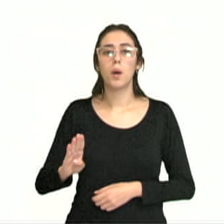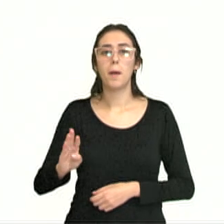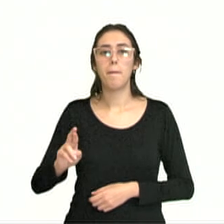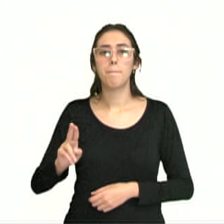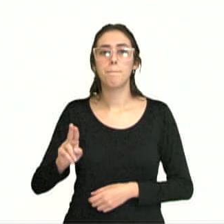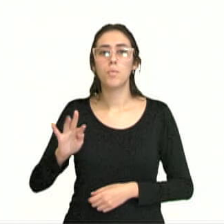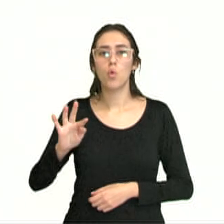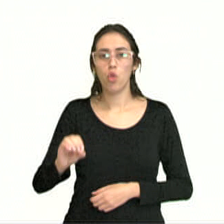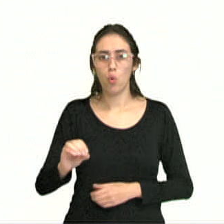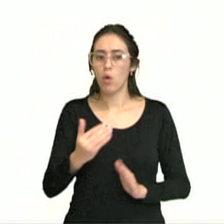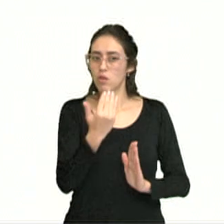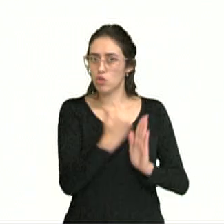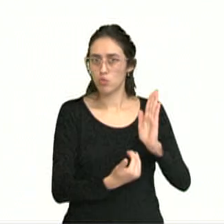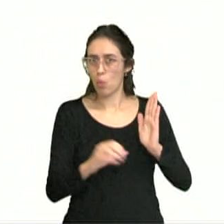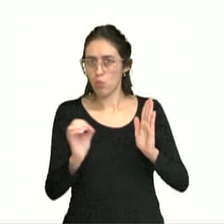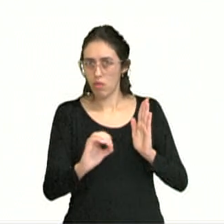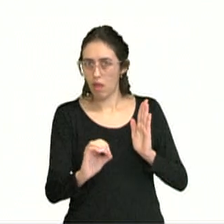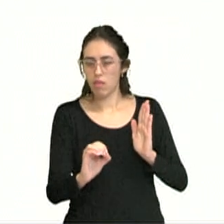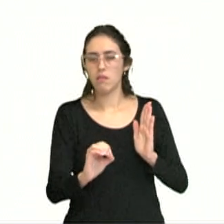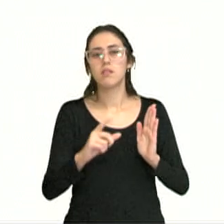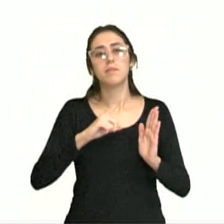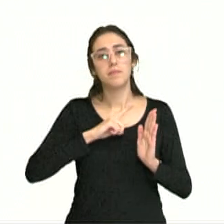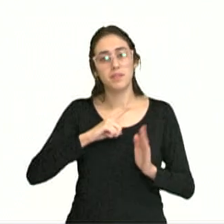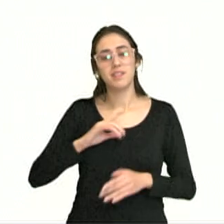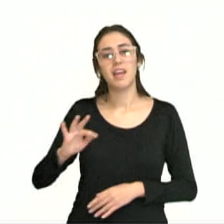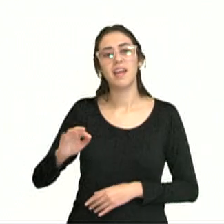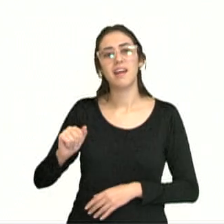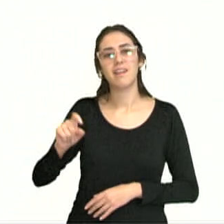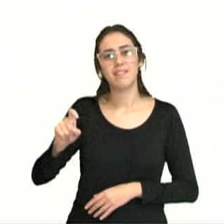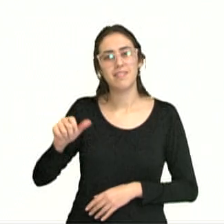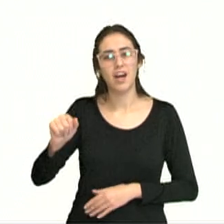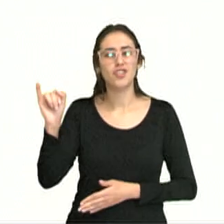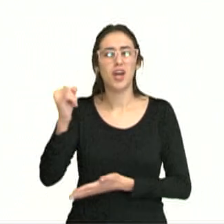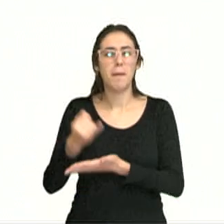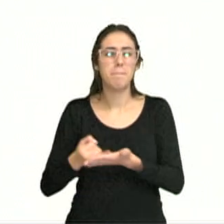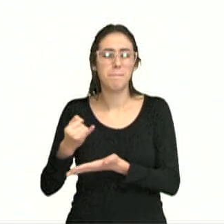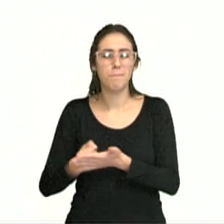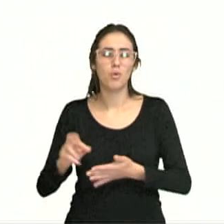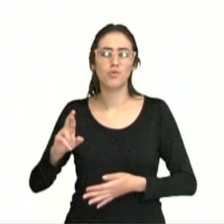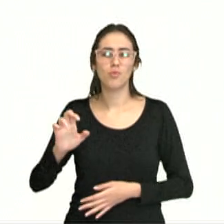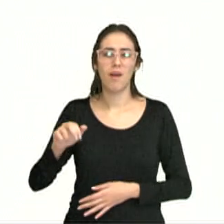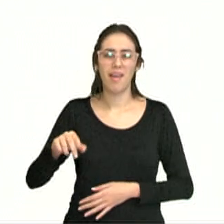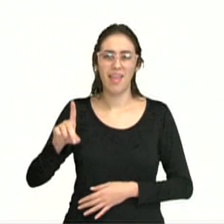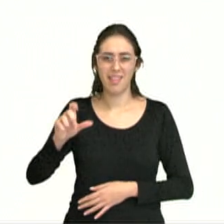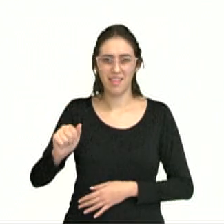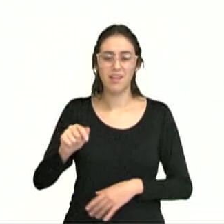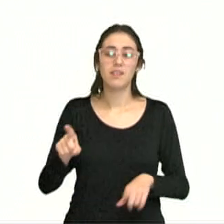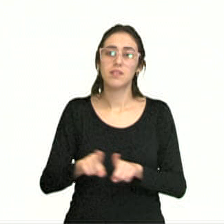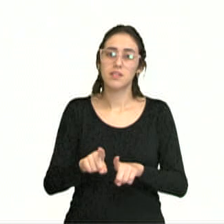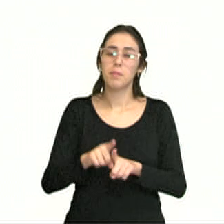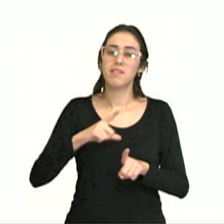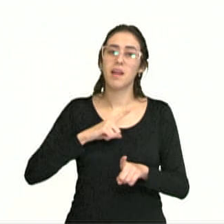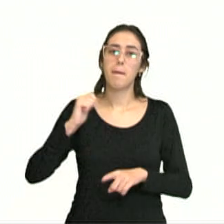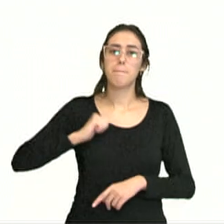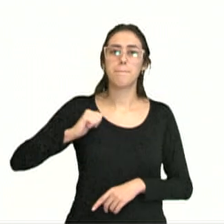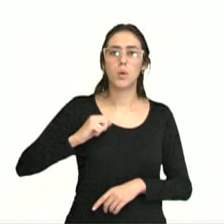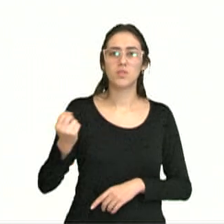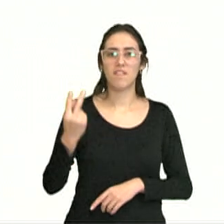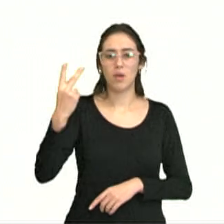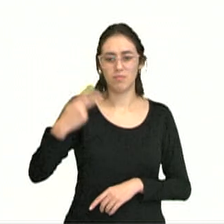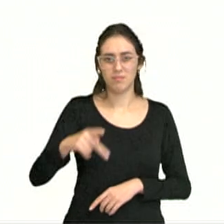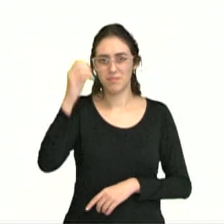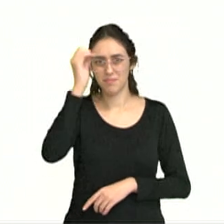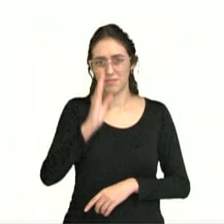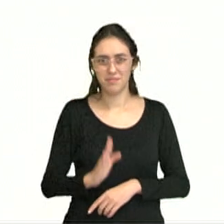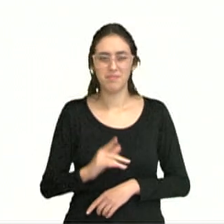de desconto, incide uma taxa de imposto de renda, como a gente conversou, também um valor sobre a Bolsa de Valores do Brasil, que